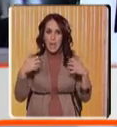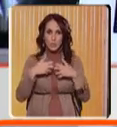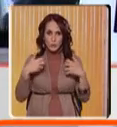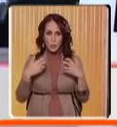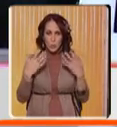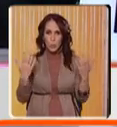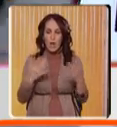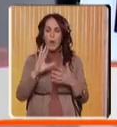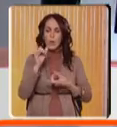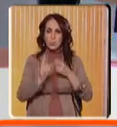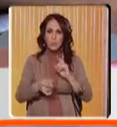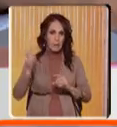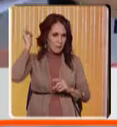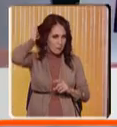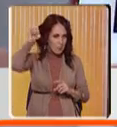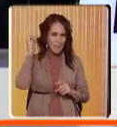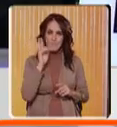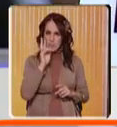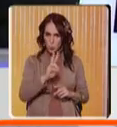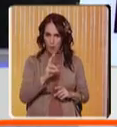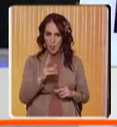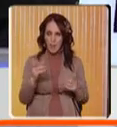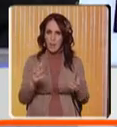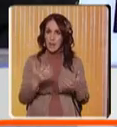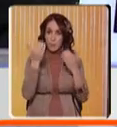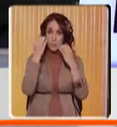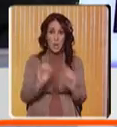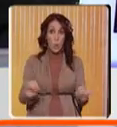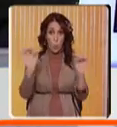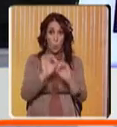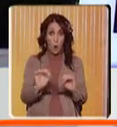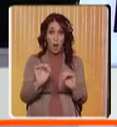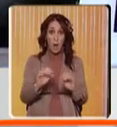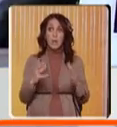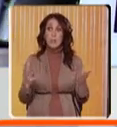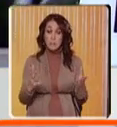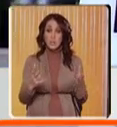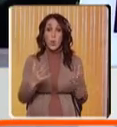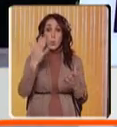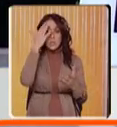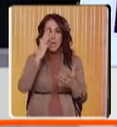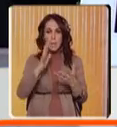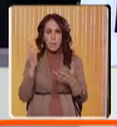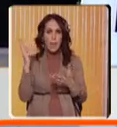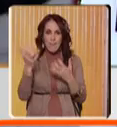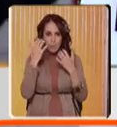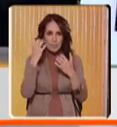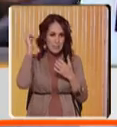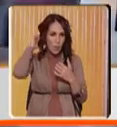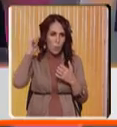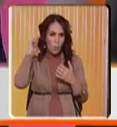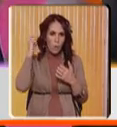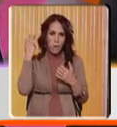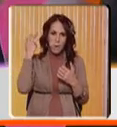vai acontecer? Como este córtex visual não recebe informação, o cérebro vai como que recrutar